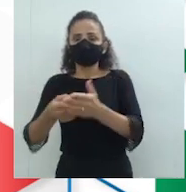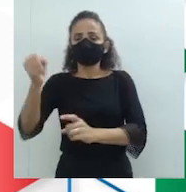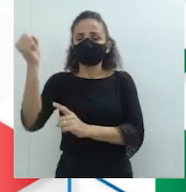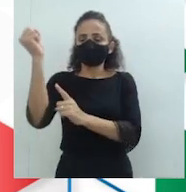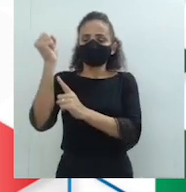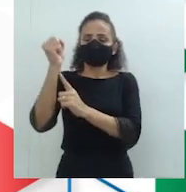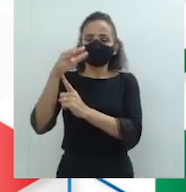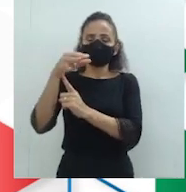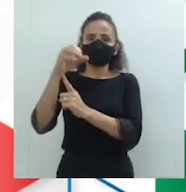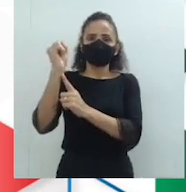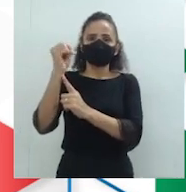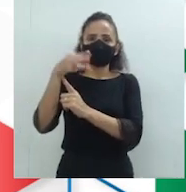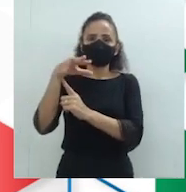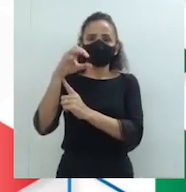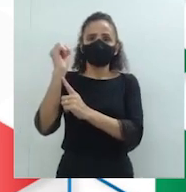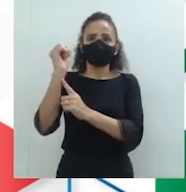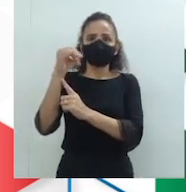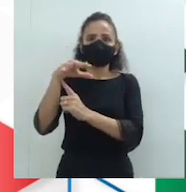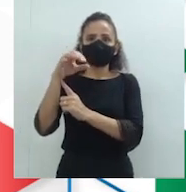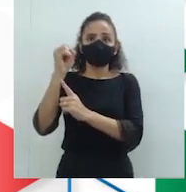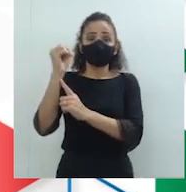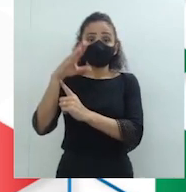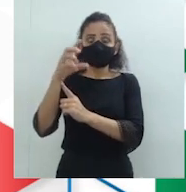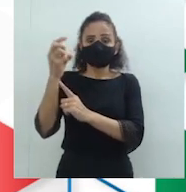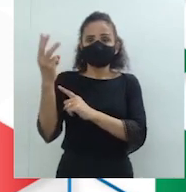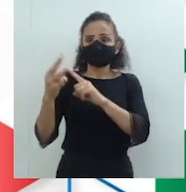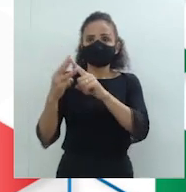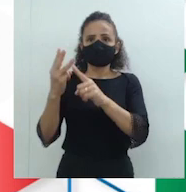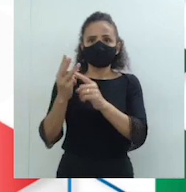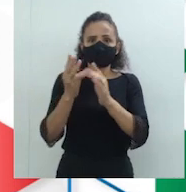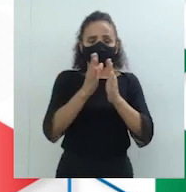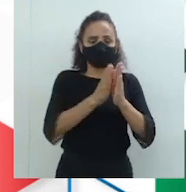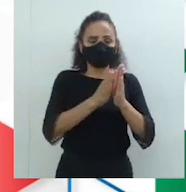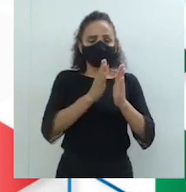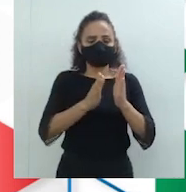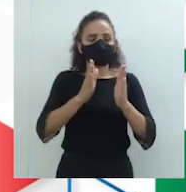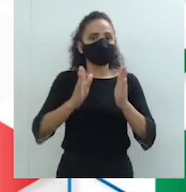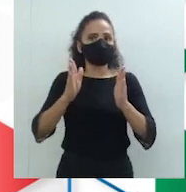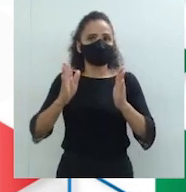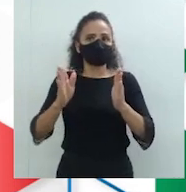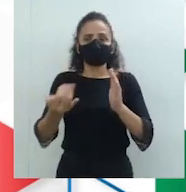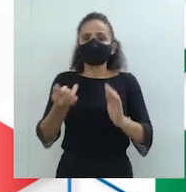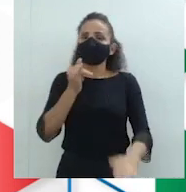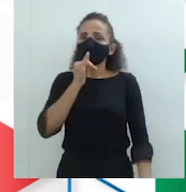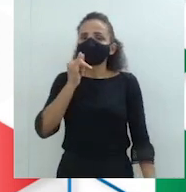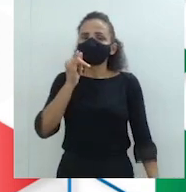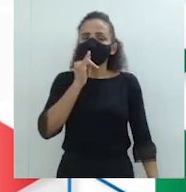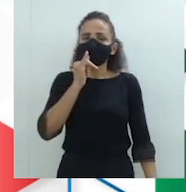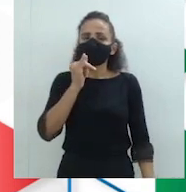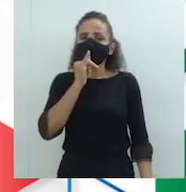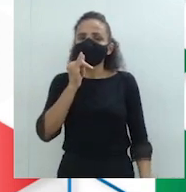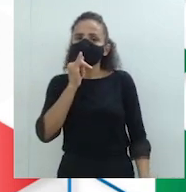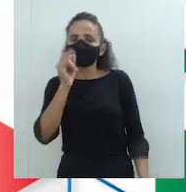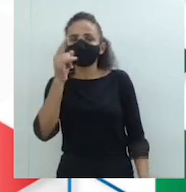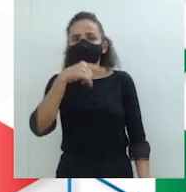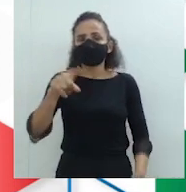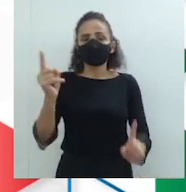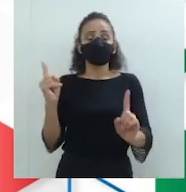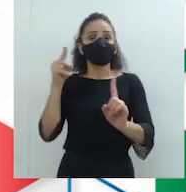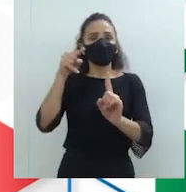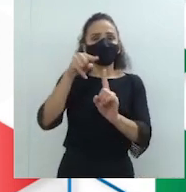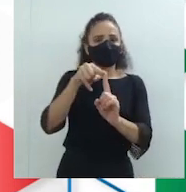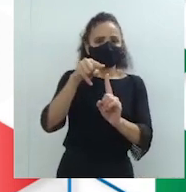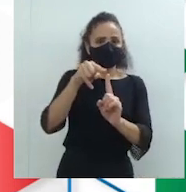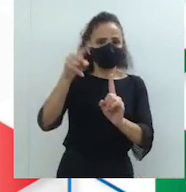ou seja, é um circuito que vai estar em séries. Então, um exemplo bem desse circuito que